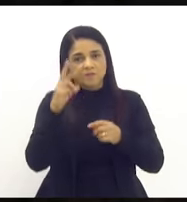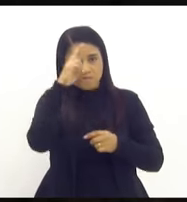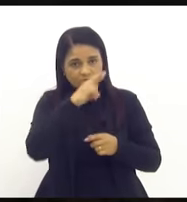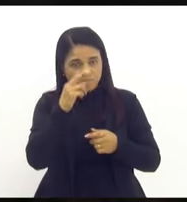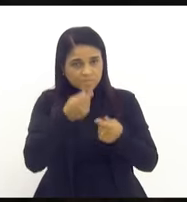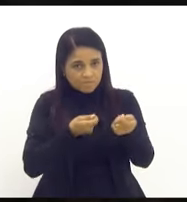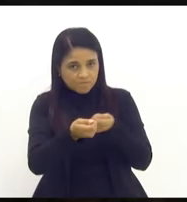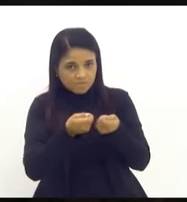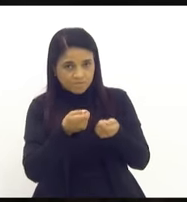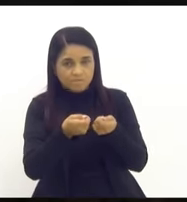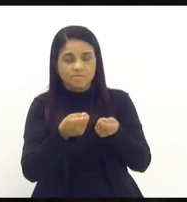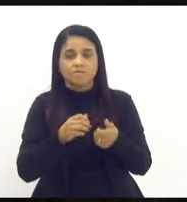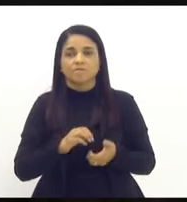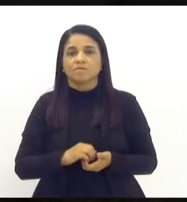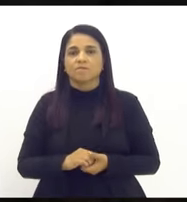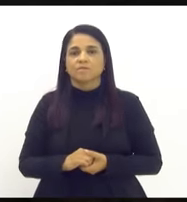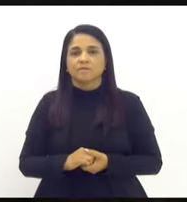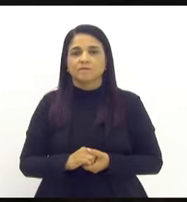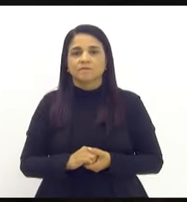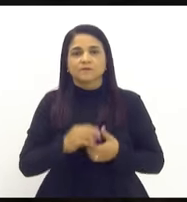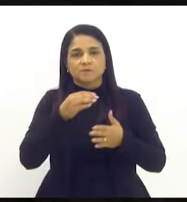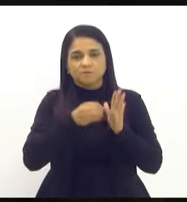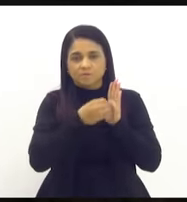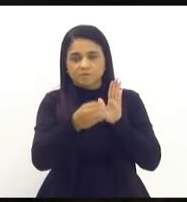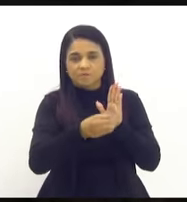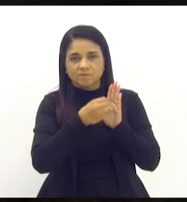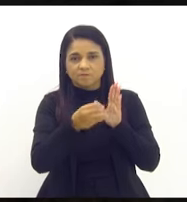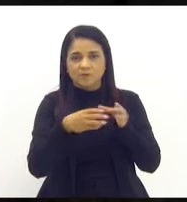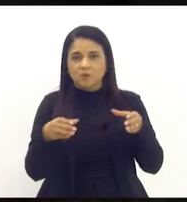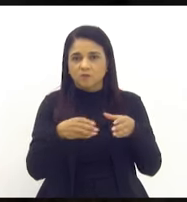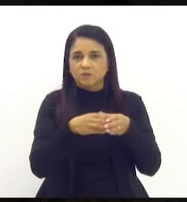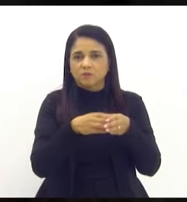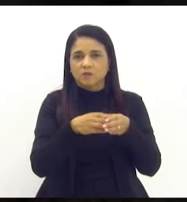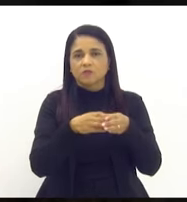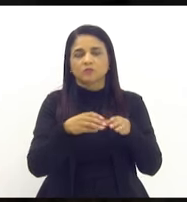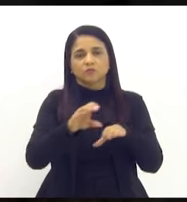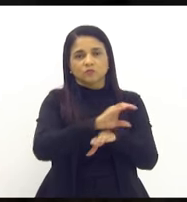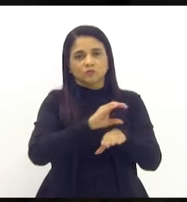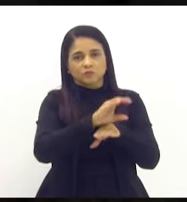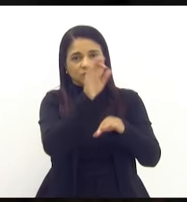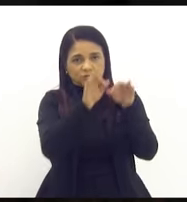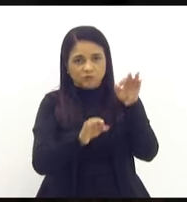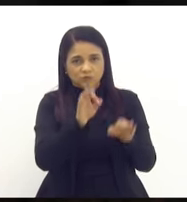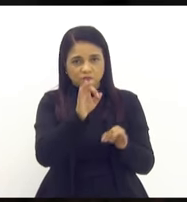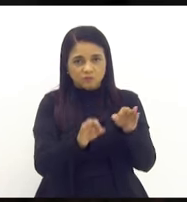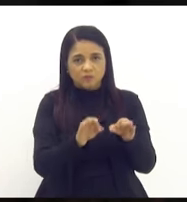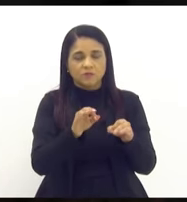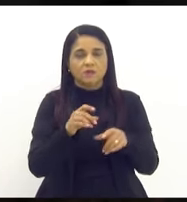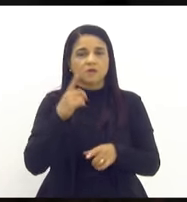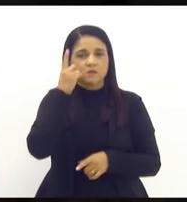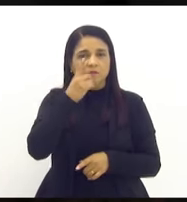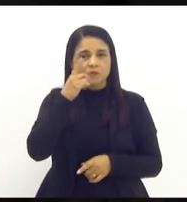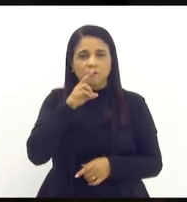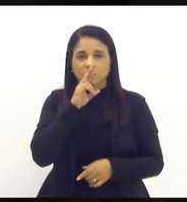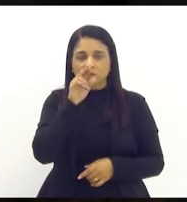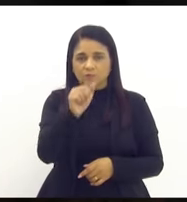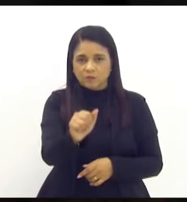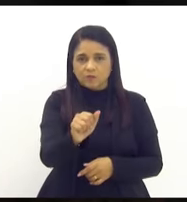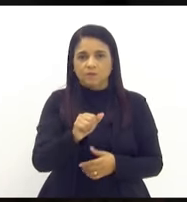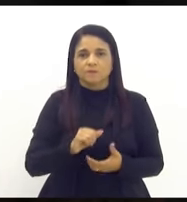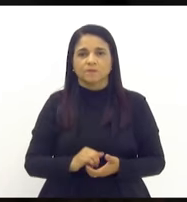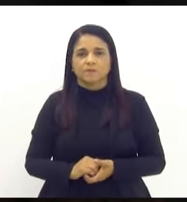financeira e controle para emitir parecer pela comissão de constituição e justiça Deputado Rodrigo